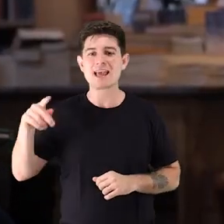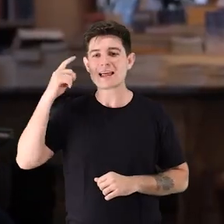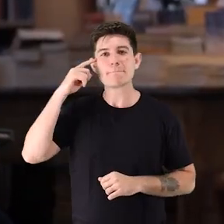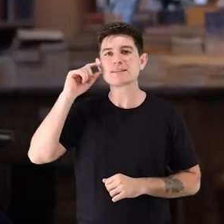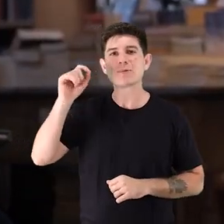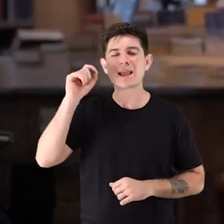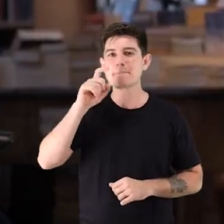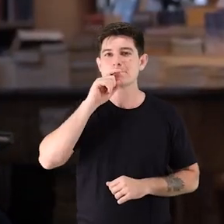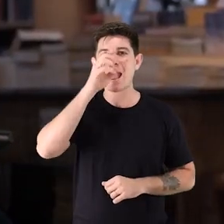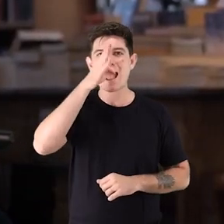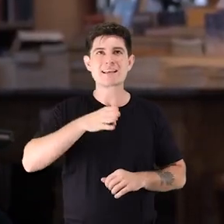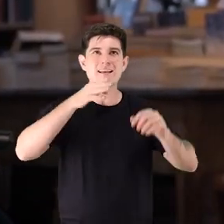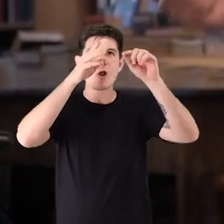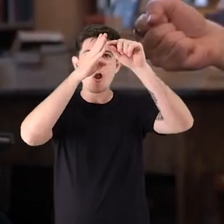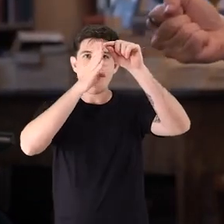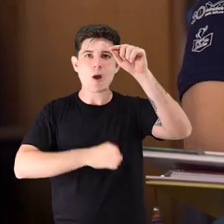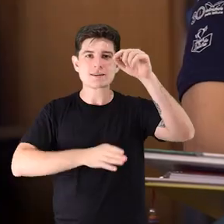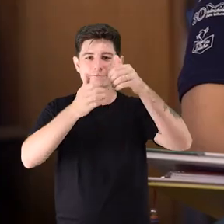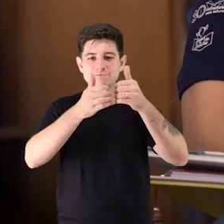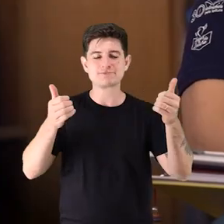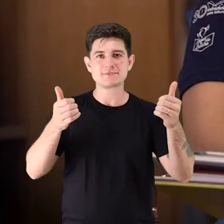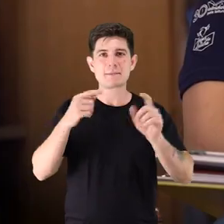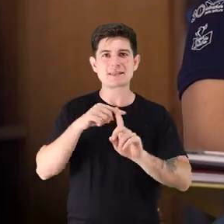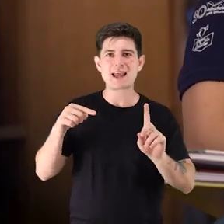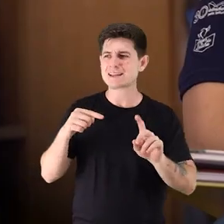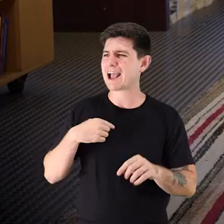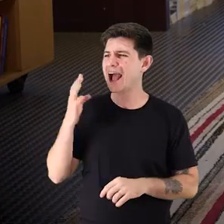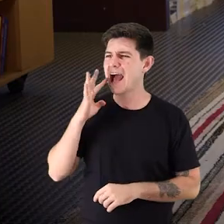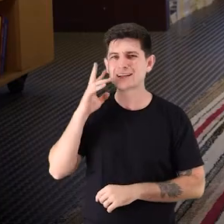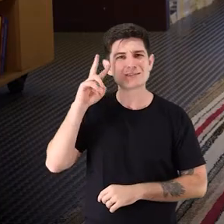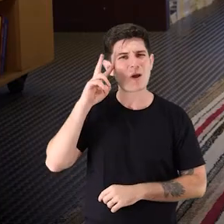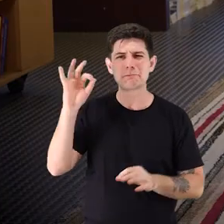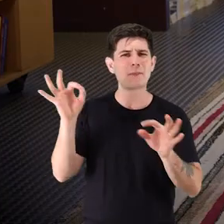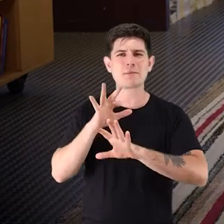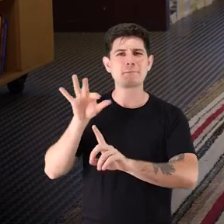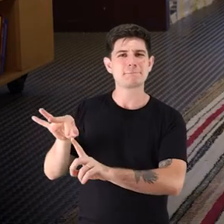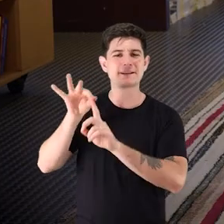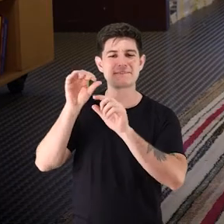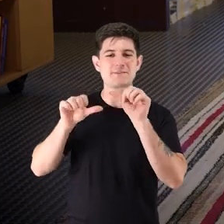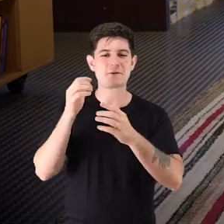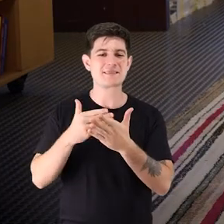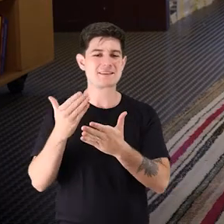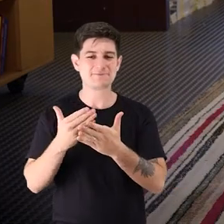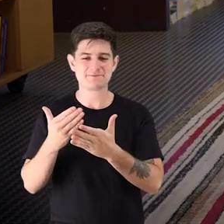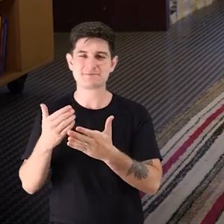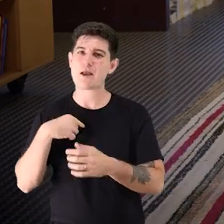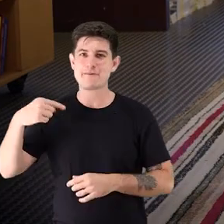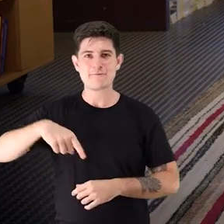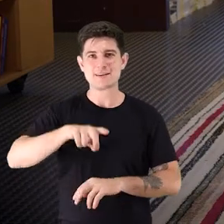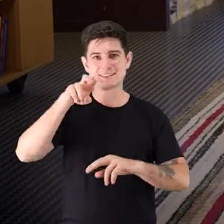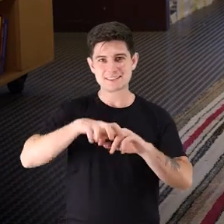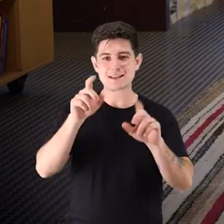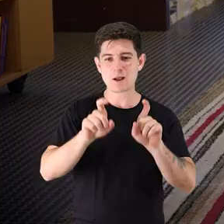legal! Aí, na cabeça dela, ia rasgar o pai, né? E ia ficar só com a metade. Pronto, eu tinha a história pronta. Aí eu fui pra... Mesma coisa do outro